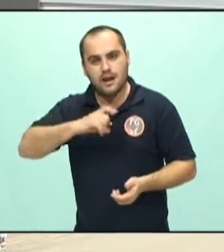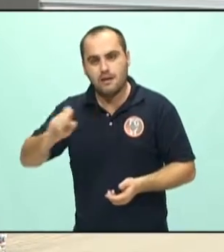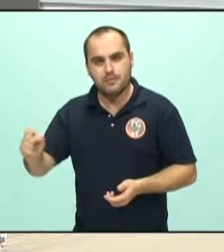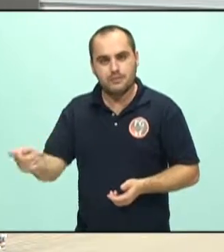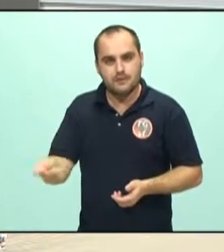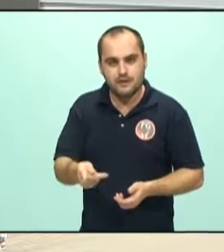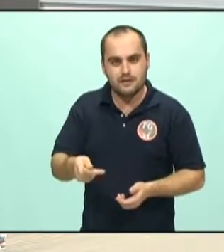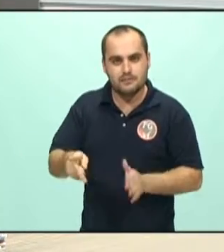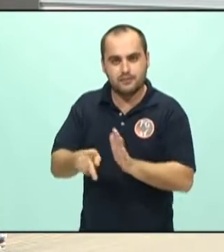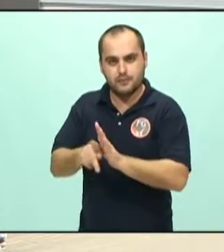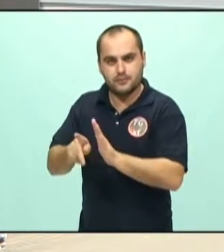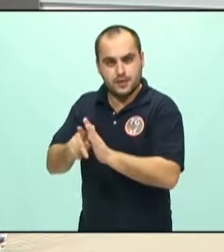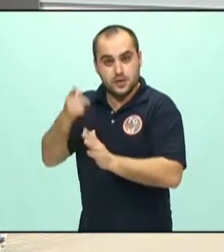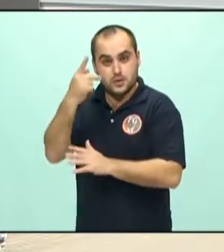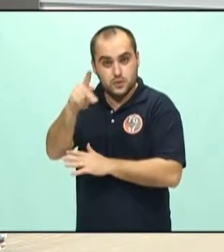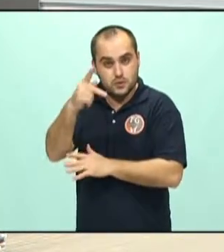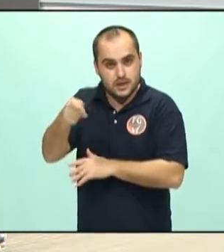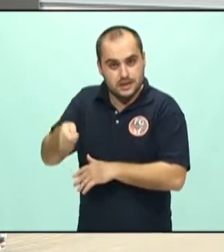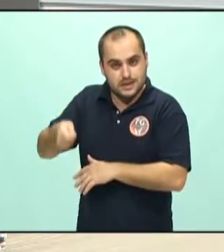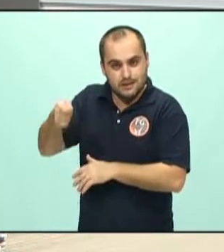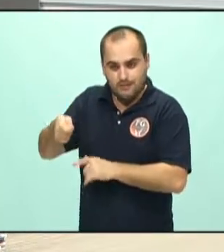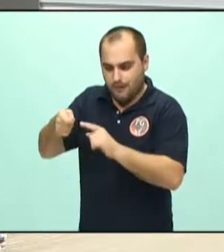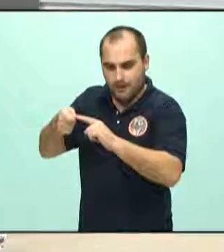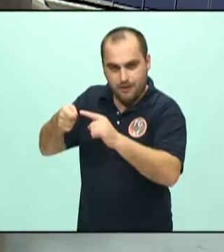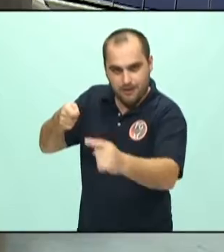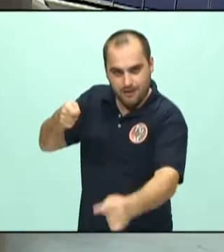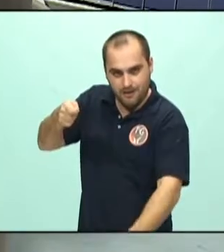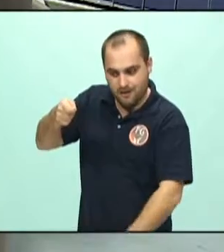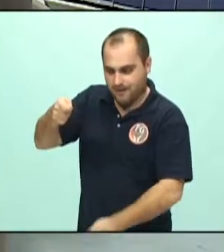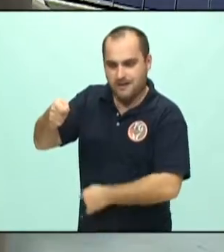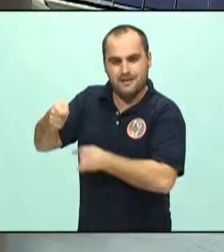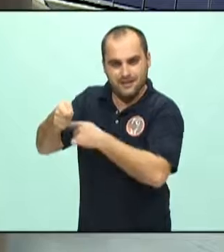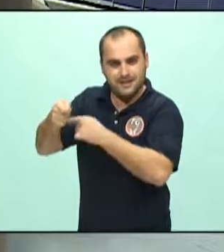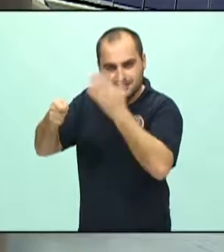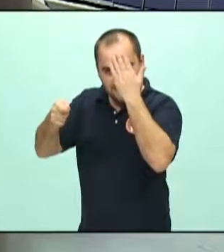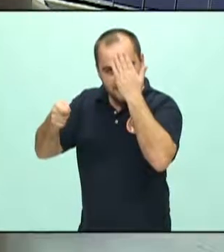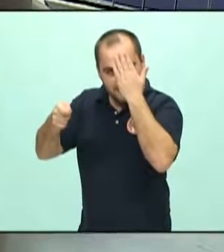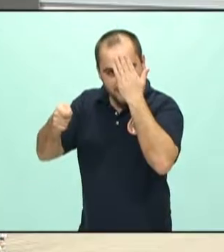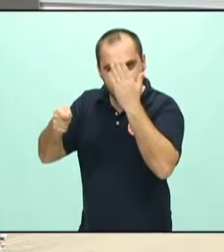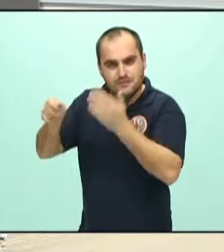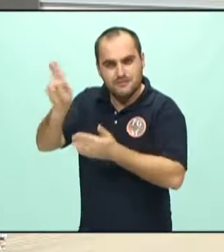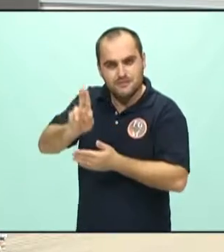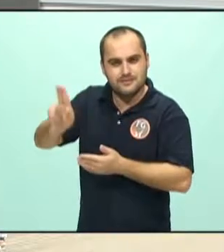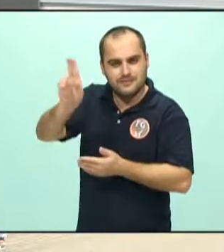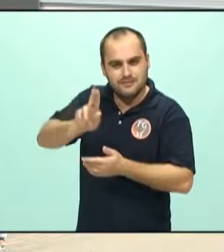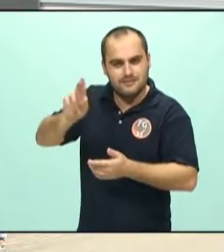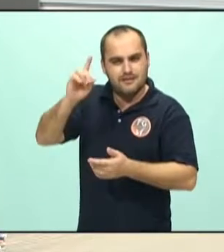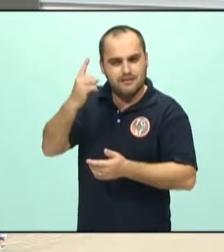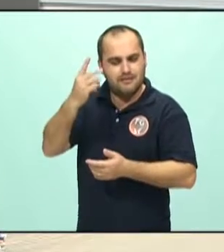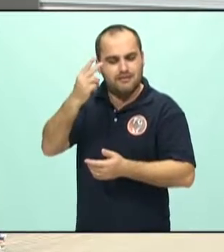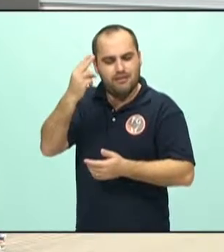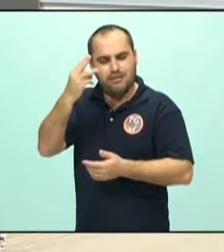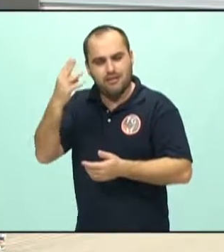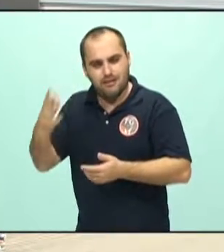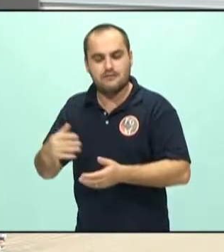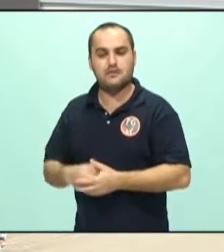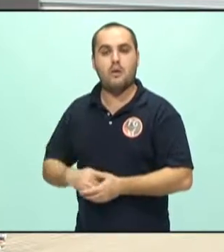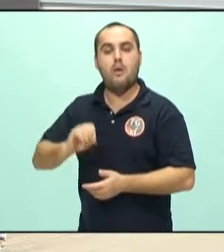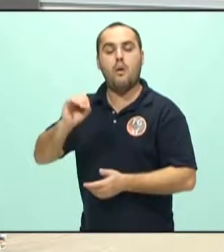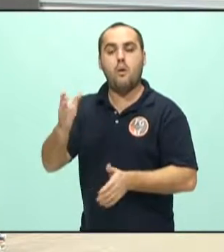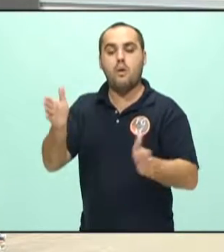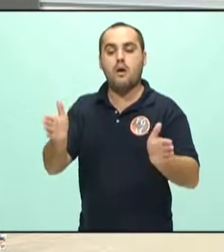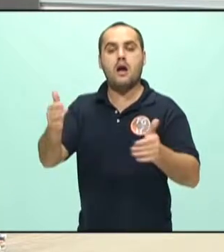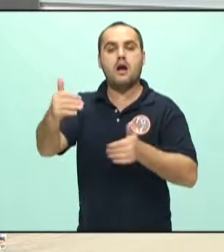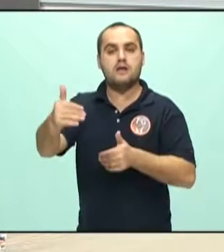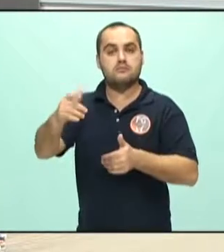o que você precisa é ali que você vai levar tudo de uma vez só não vai precisar carregar um monte de sacolas ou a substituir por uma caixa não existe